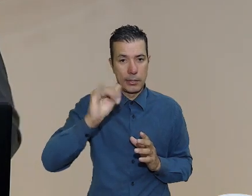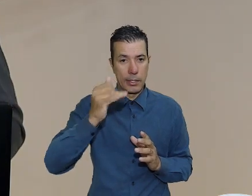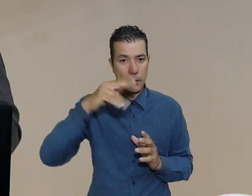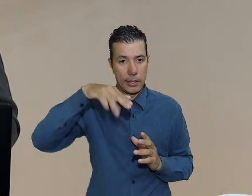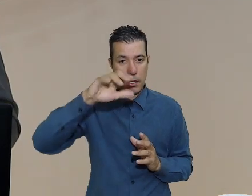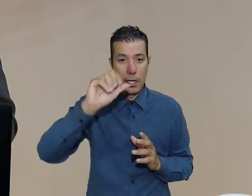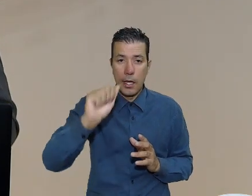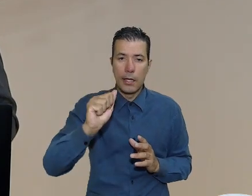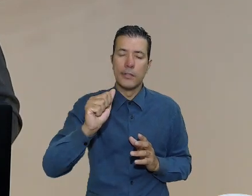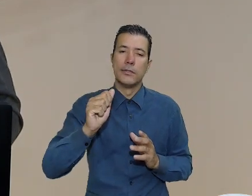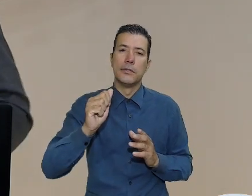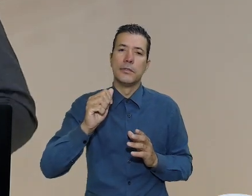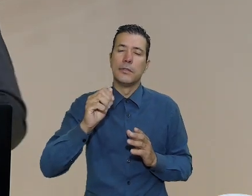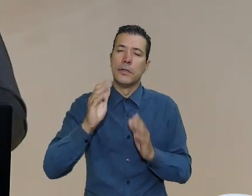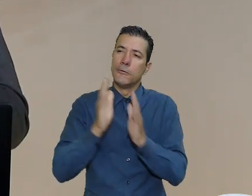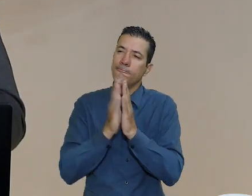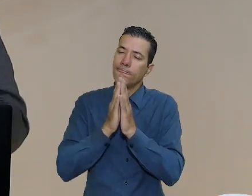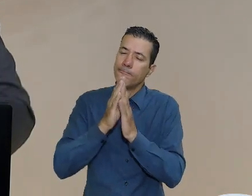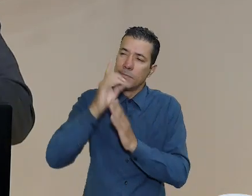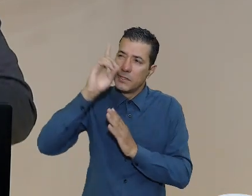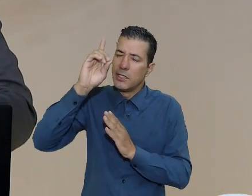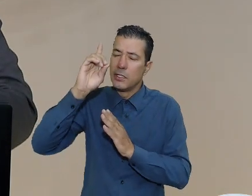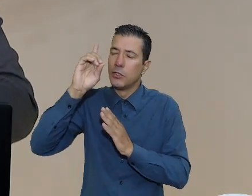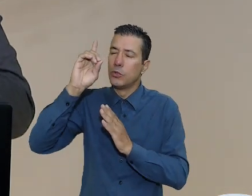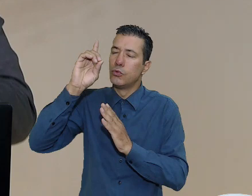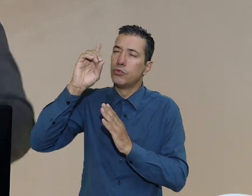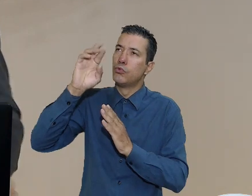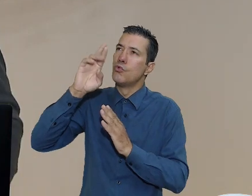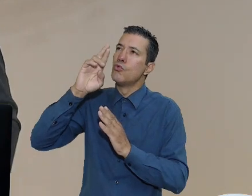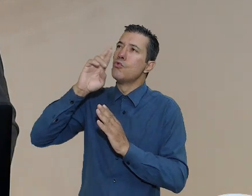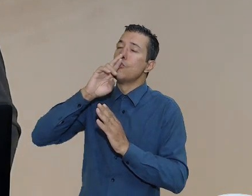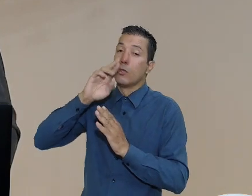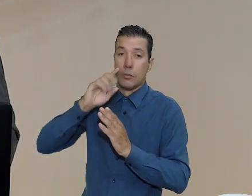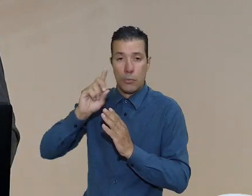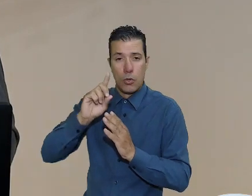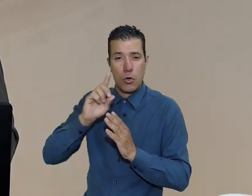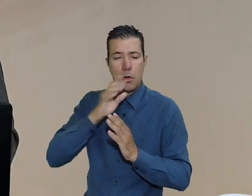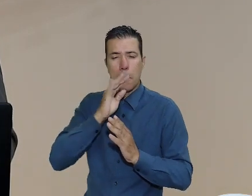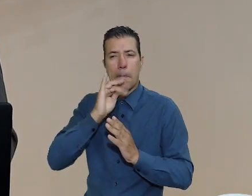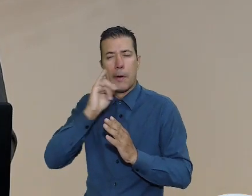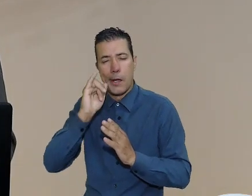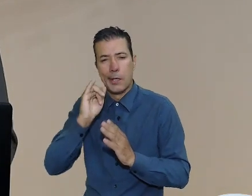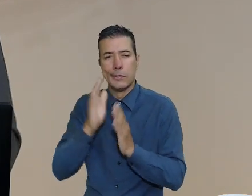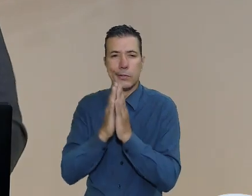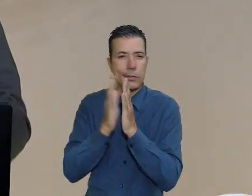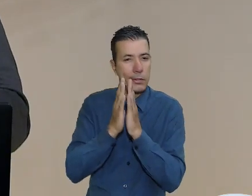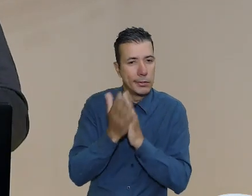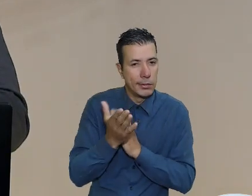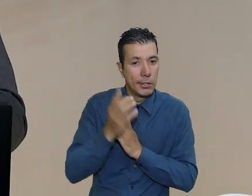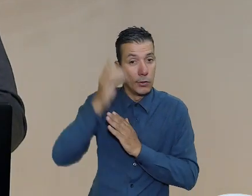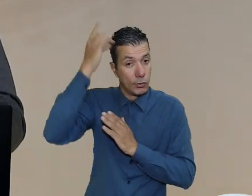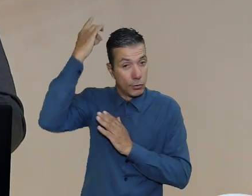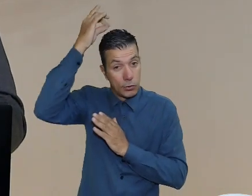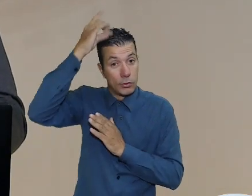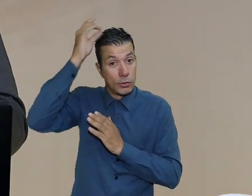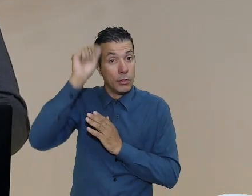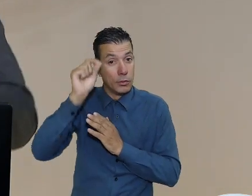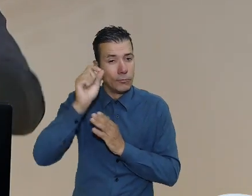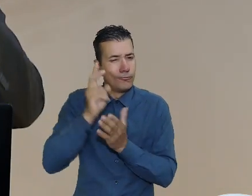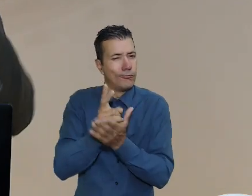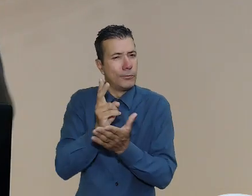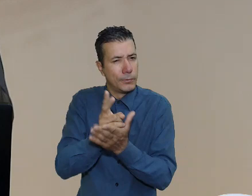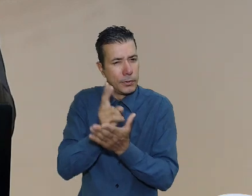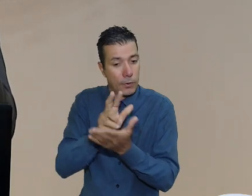a oração de um pai. Ele sabe o quanto o Senhor quer que os seus filhos fiquem bem. E pode saber, o Espírito Santo